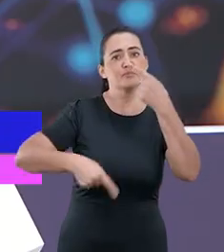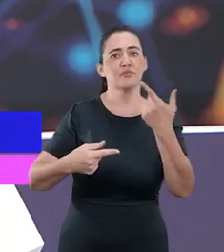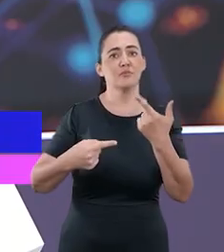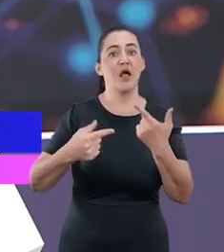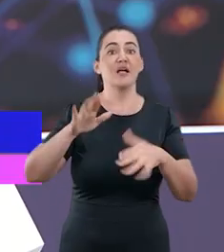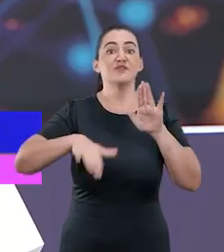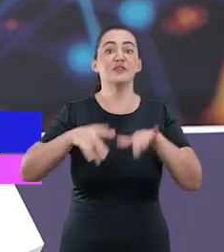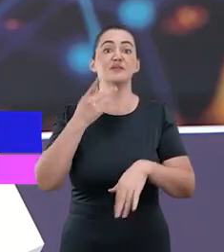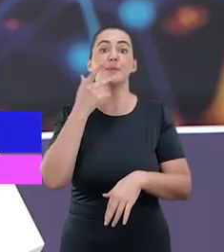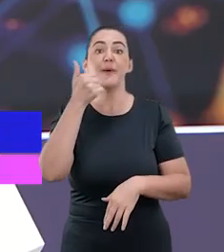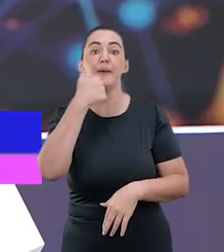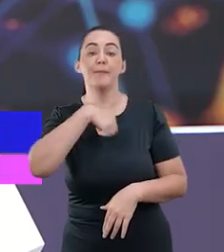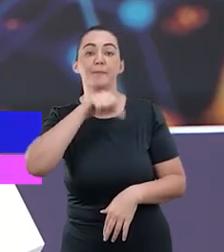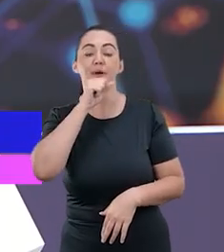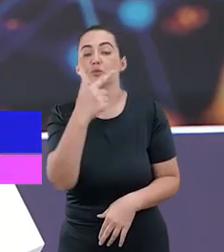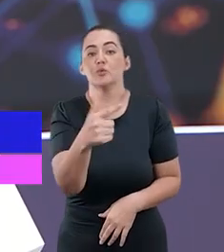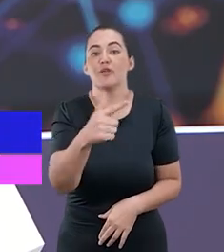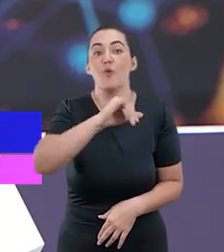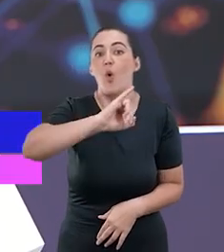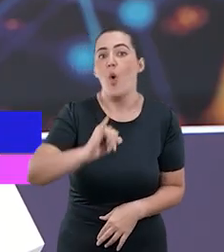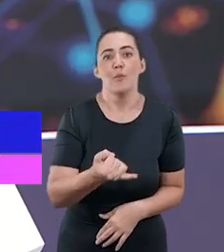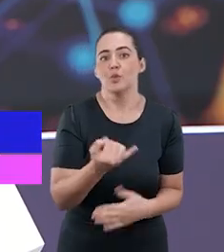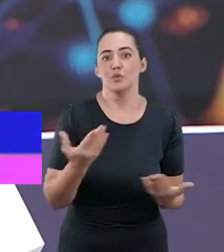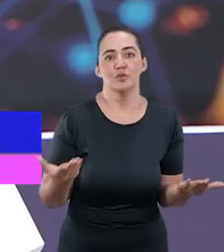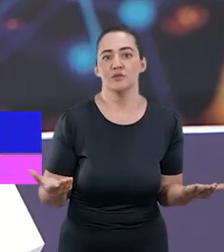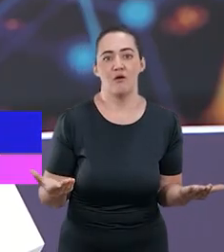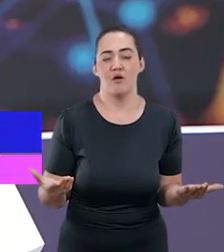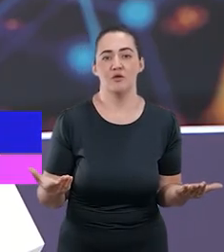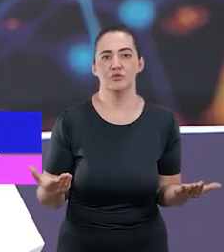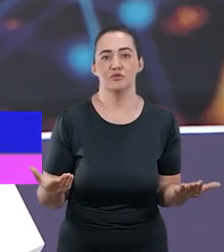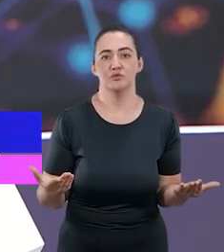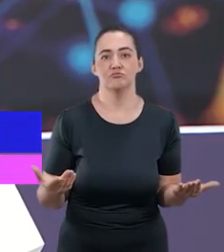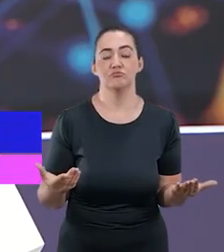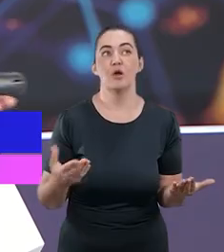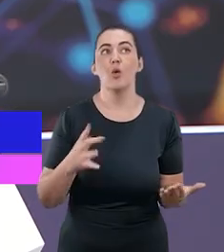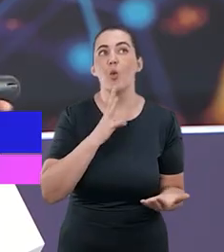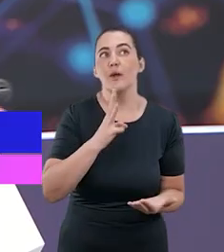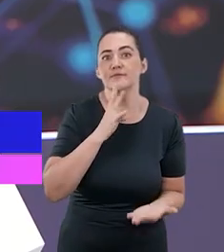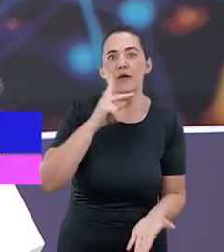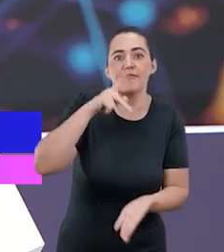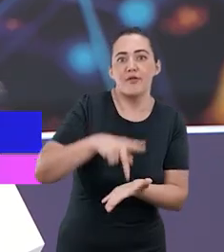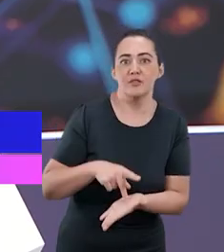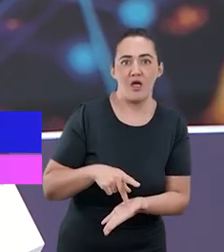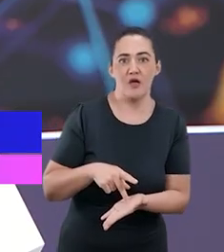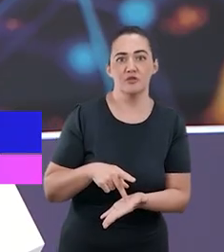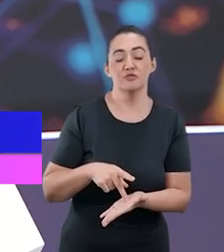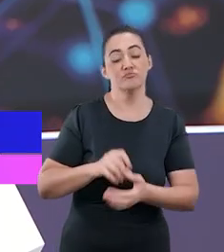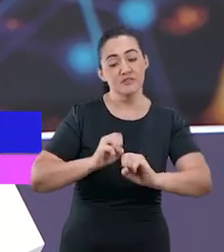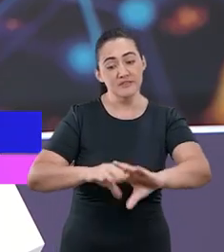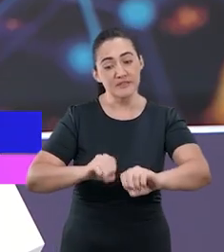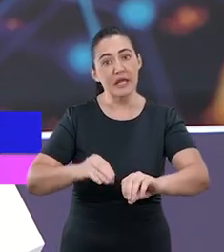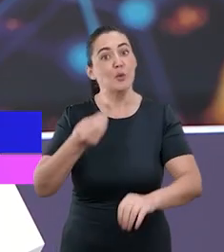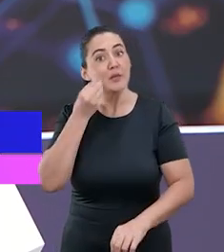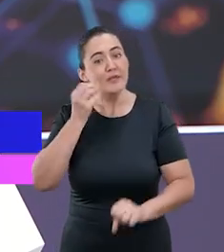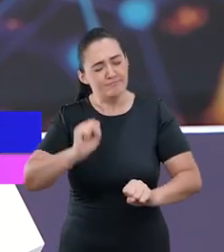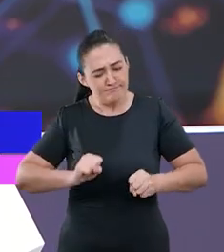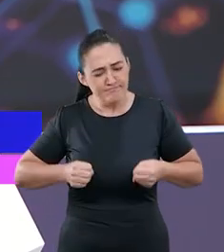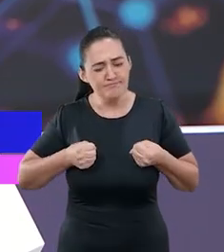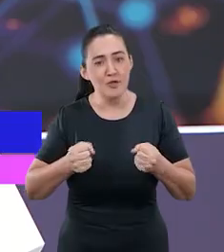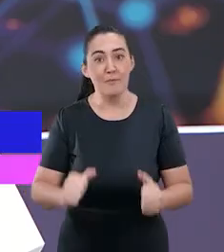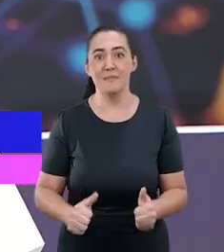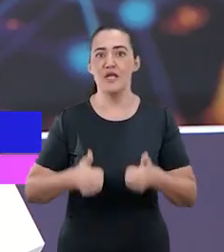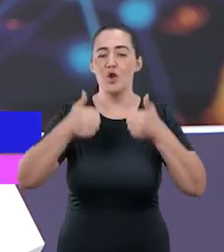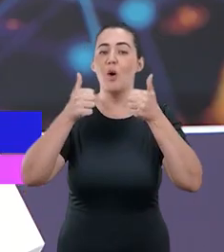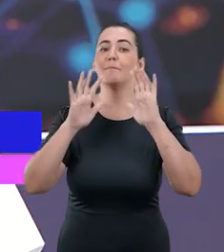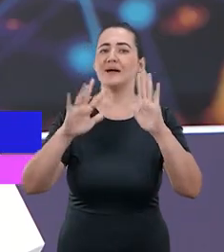a oportunidade de ter um estudo bíblico. Eles fizeram aquilo que eles achavam que tinham que fazer e eles fizeram o melhor. Agora, porque eles